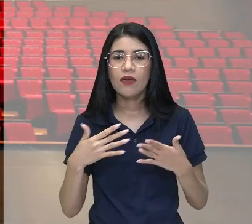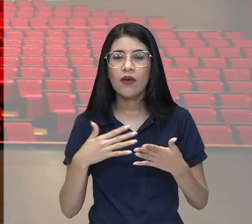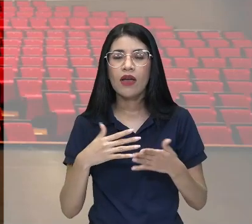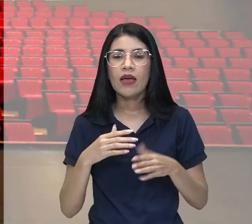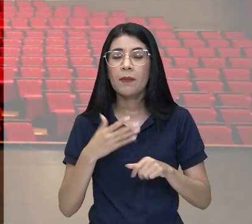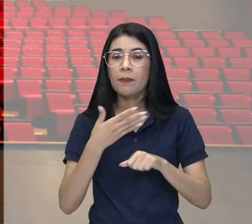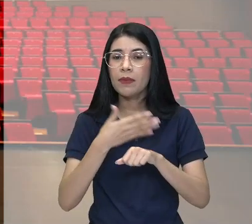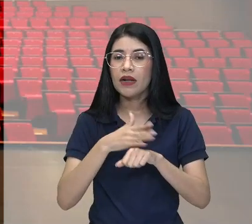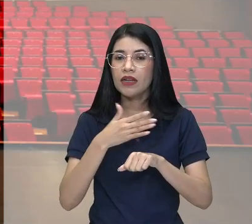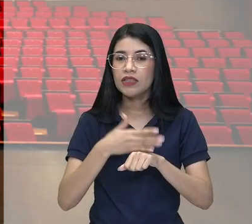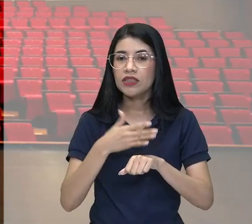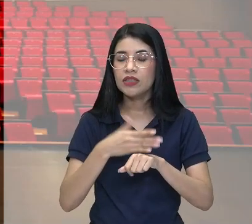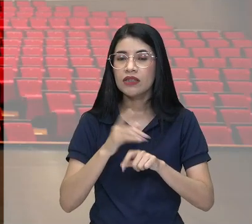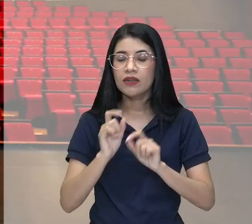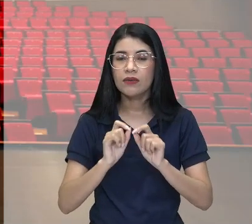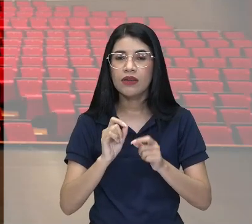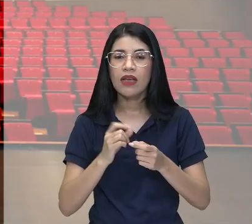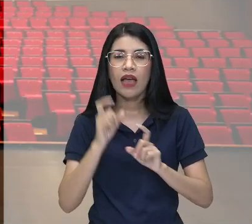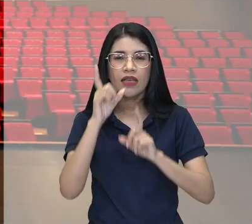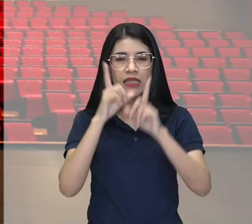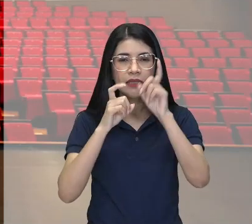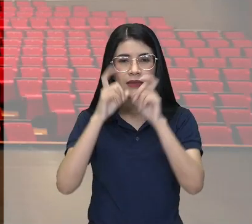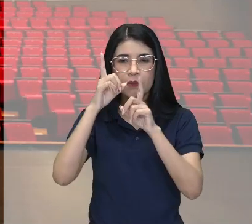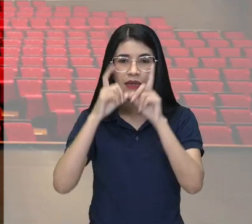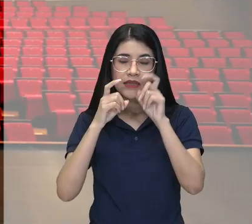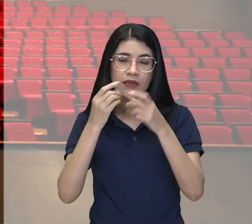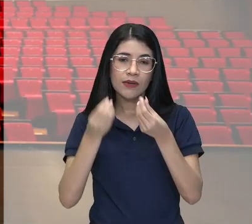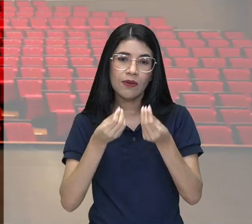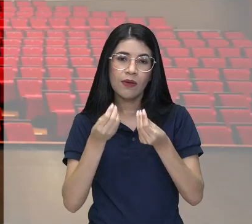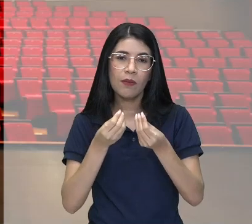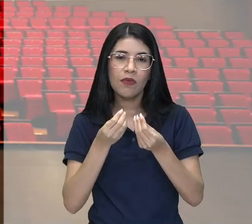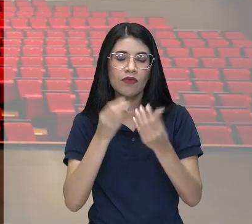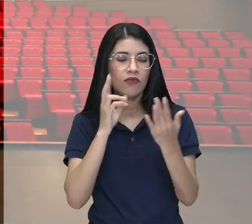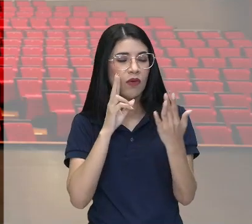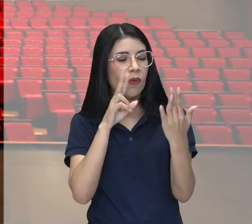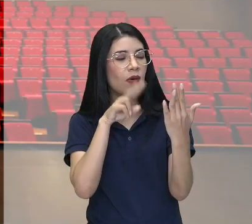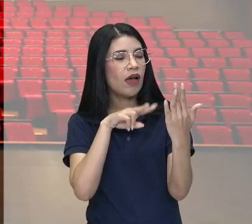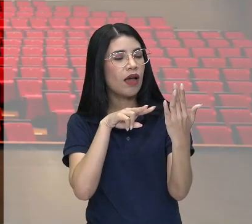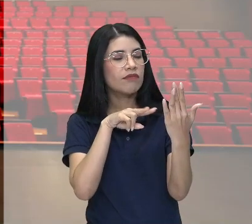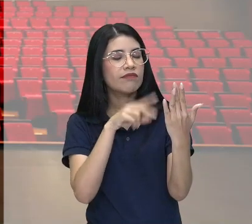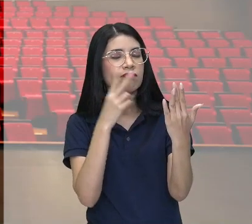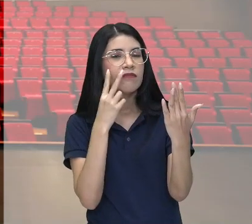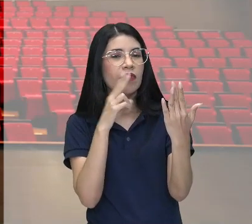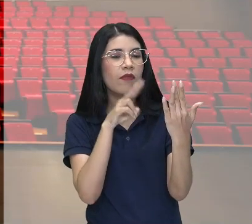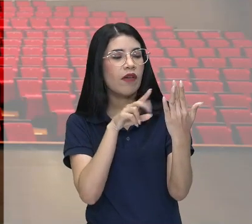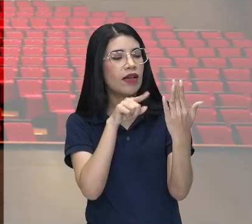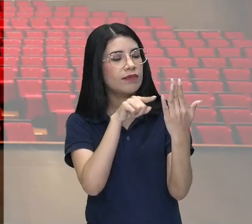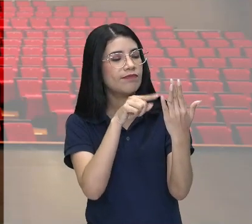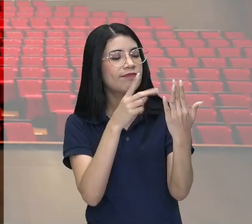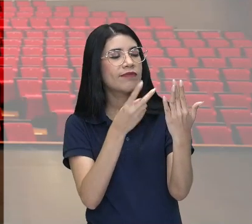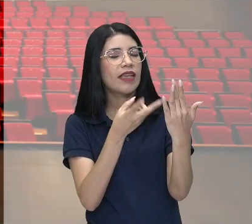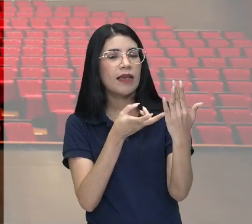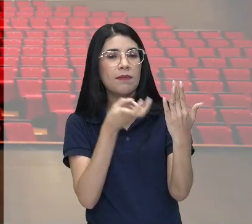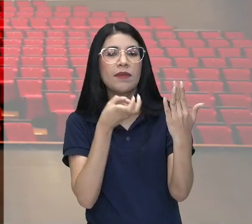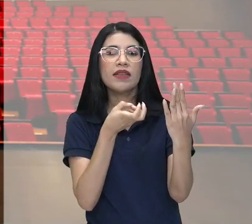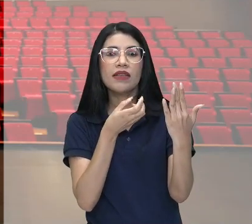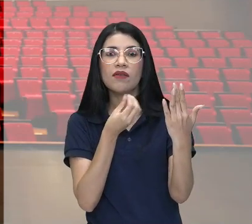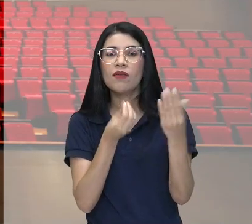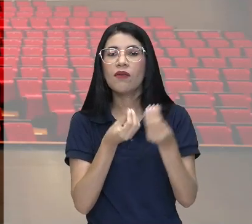praticar essas suas expressões olhando no espelho. Você olha para você mesmo e começa a